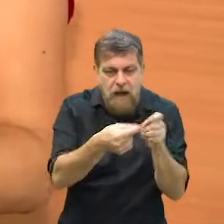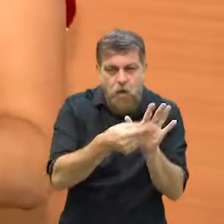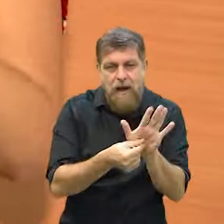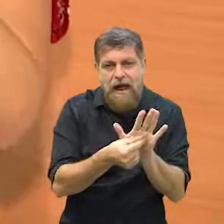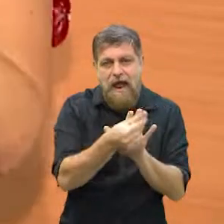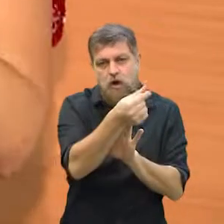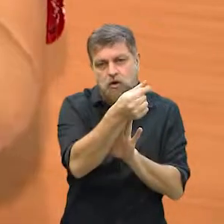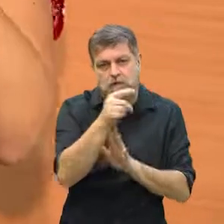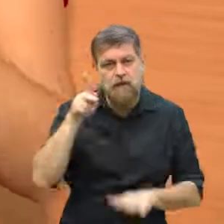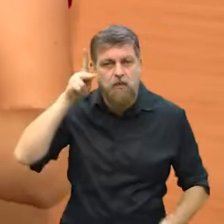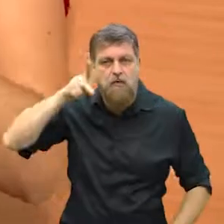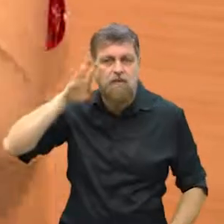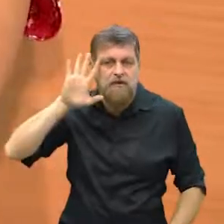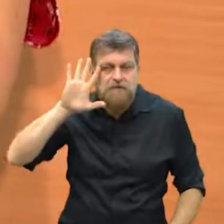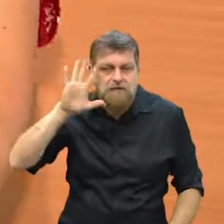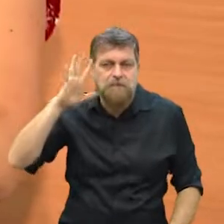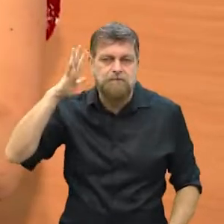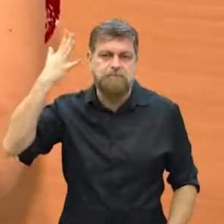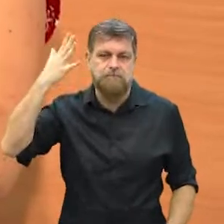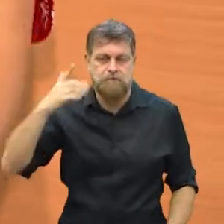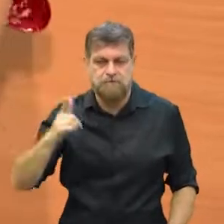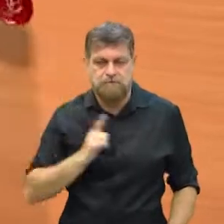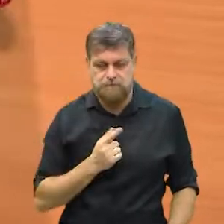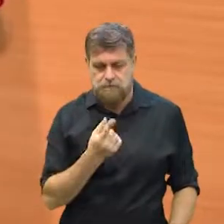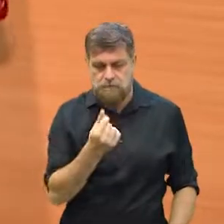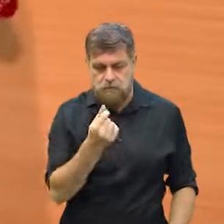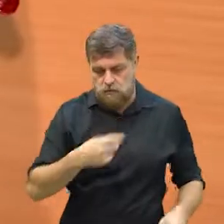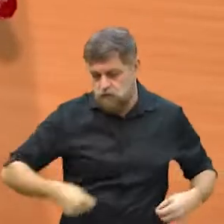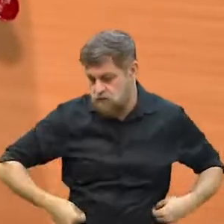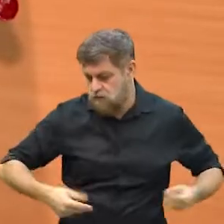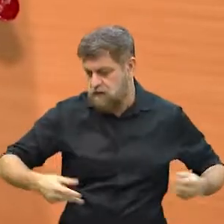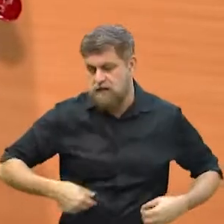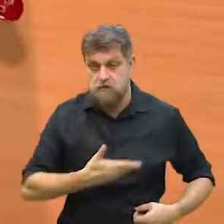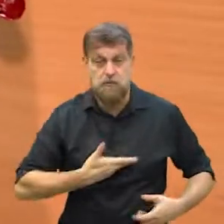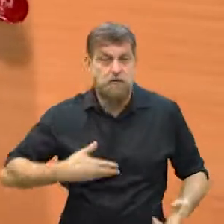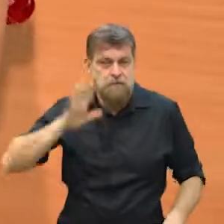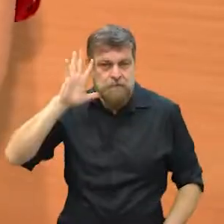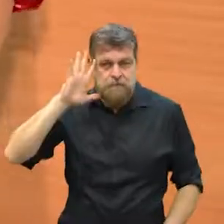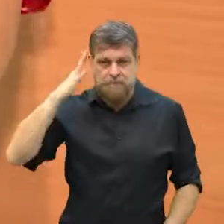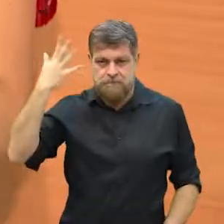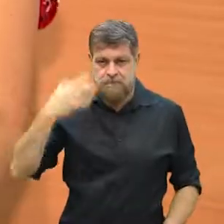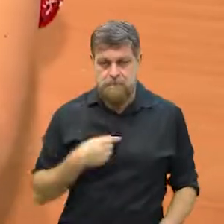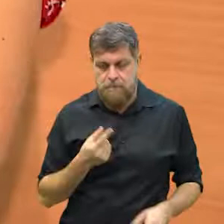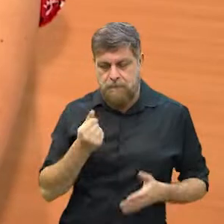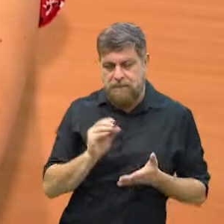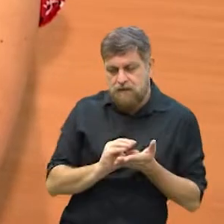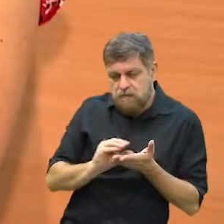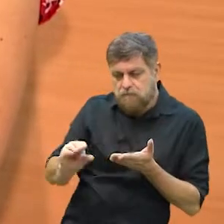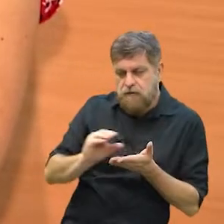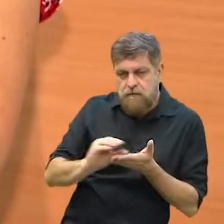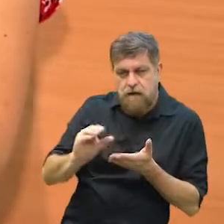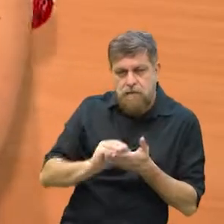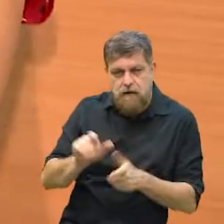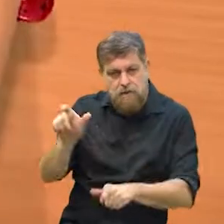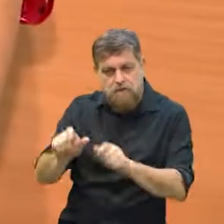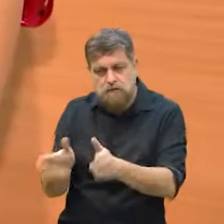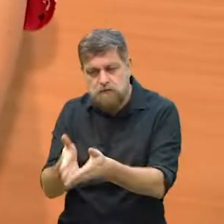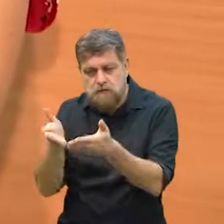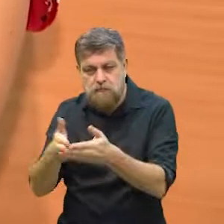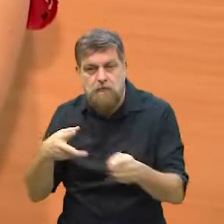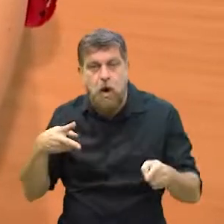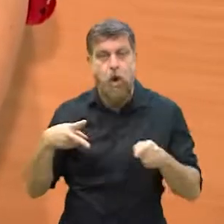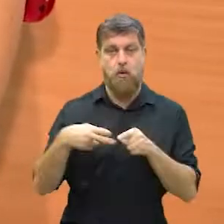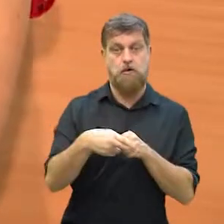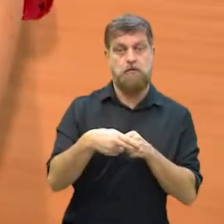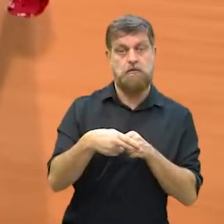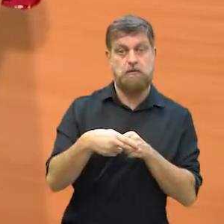econômica. Isso tem a ver com decisões que são tomadas, e o teto de gastos é uma decisão. Então, o corte do auxílio emergencial traz um impacto